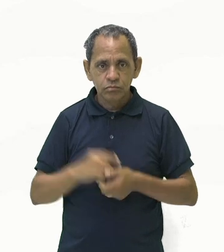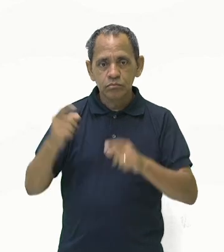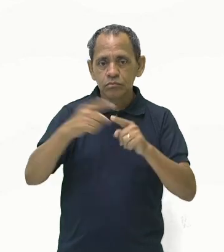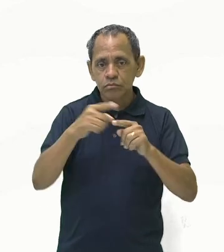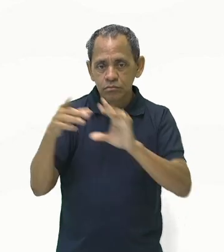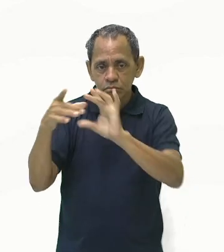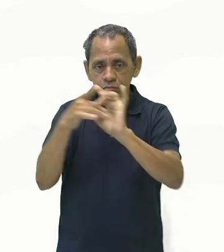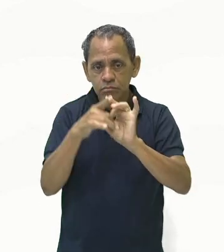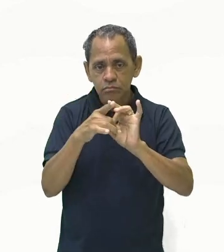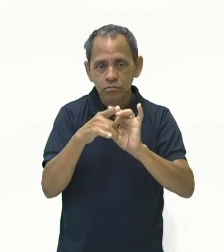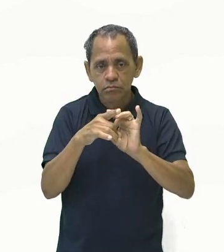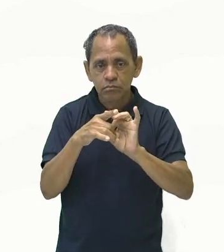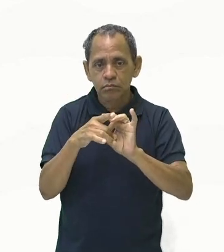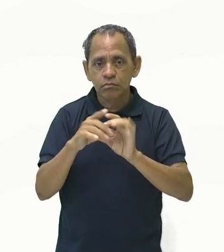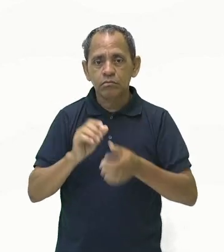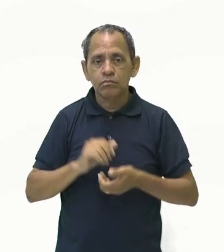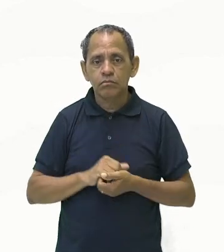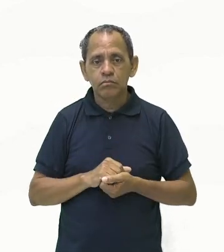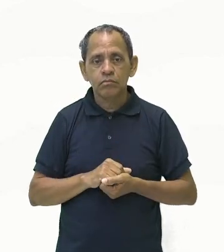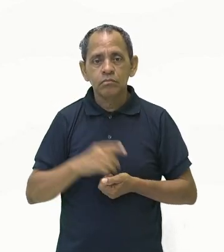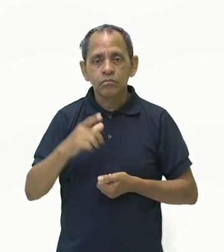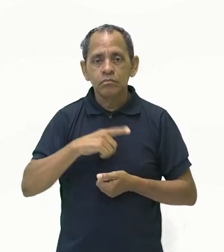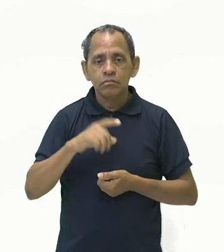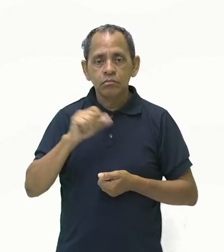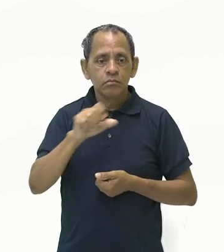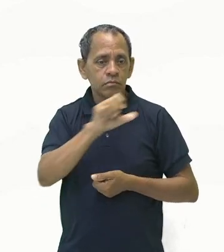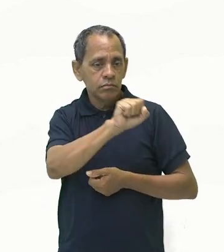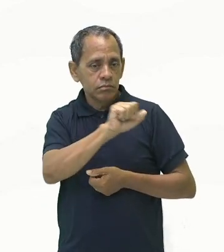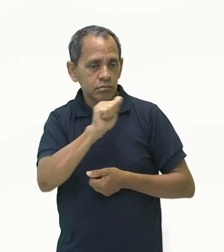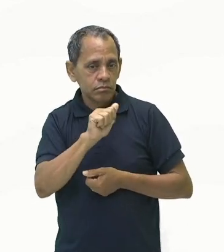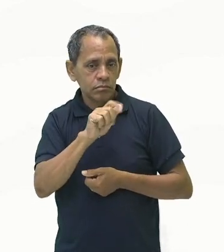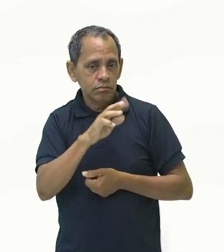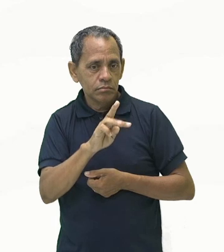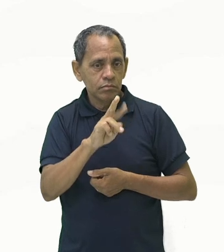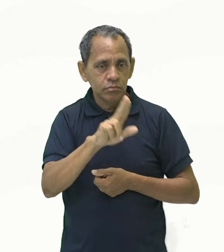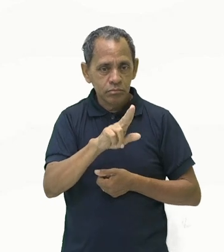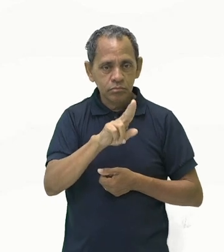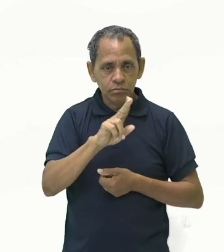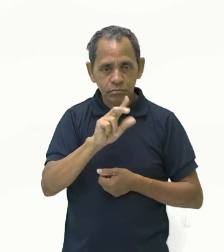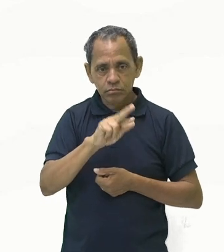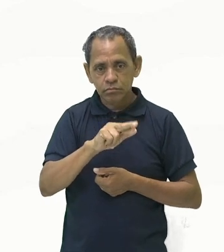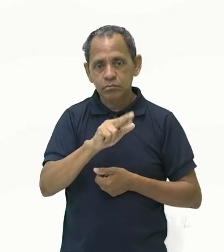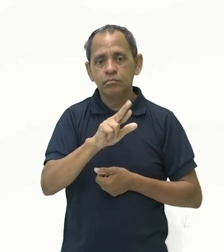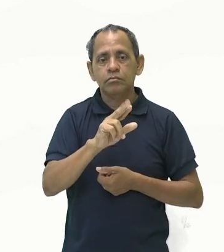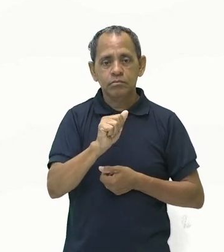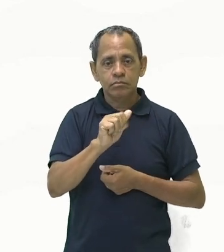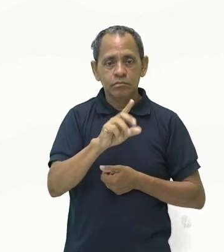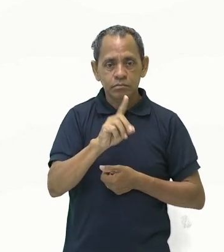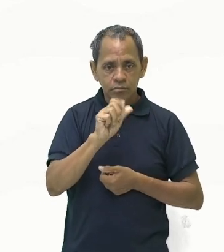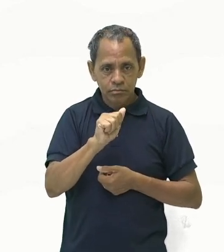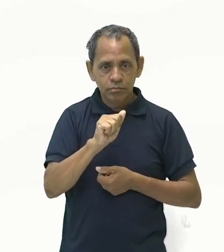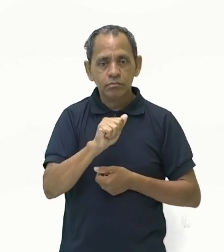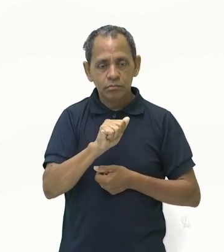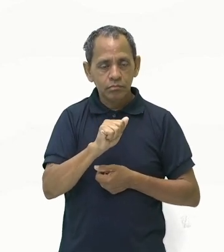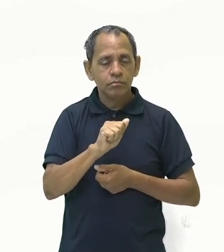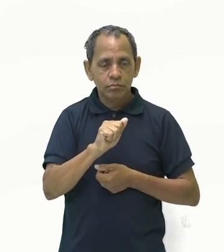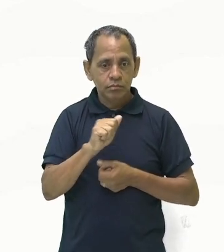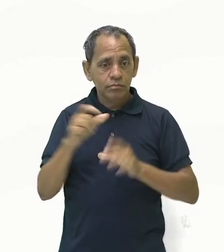ligação, nós temos aqui saturada, porque só temos ligações